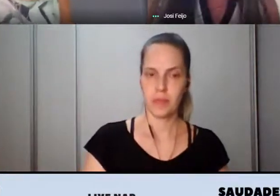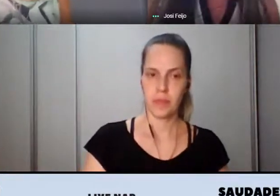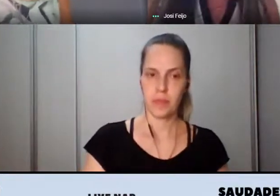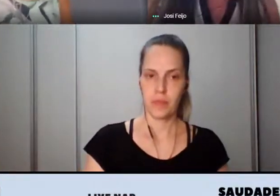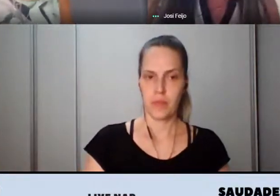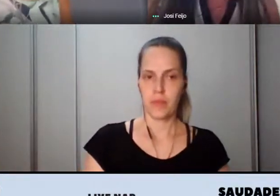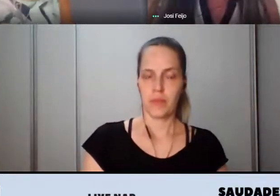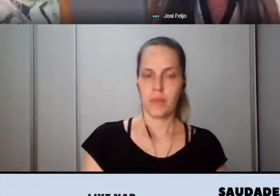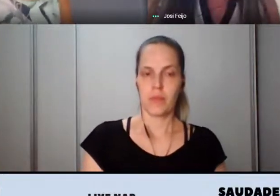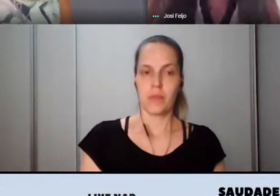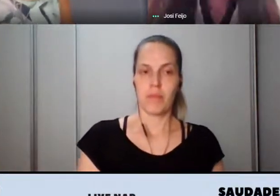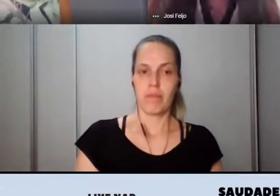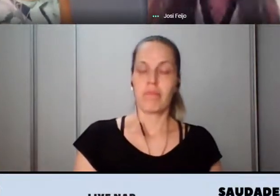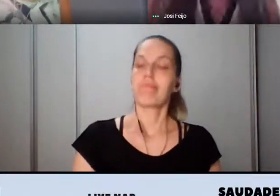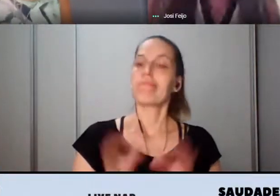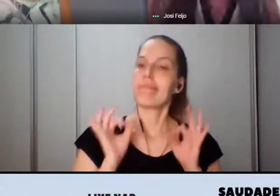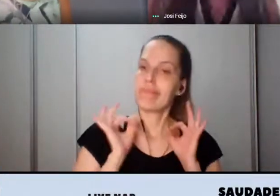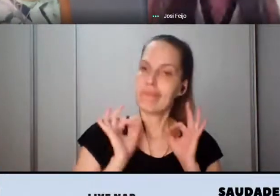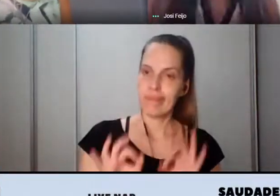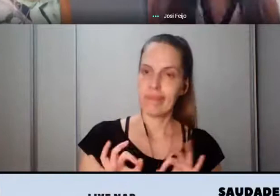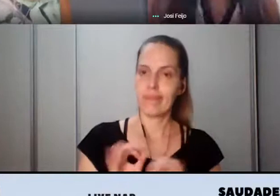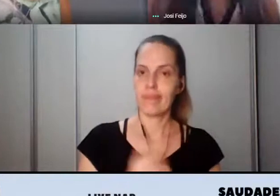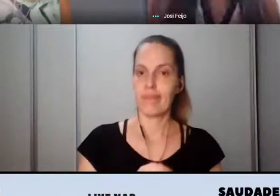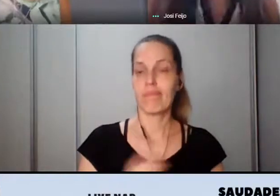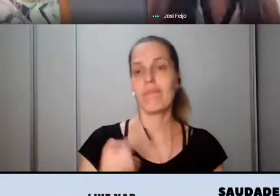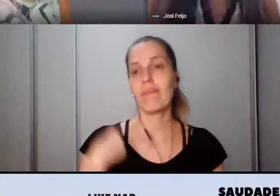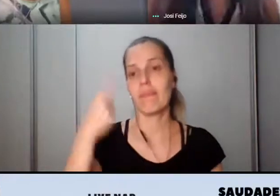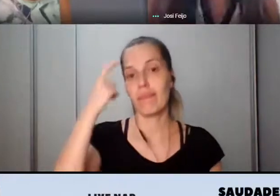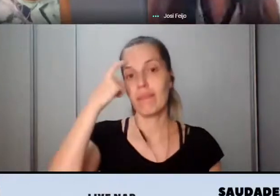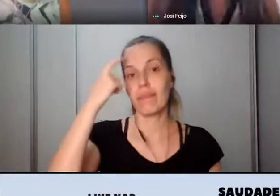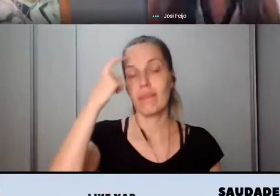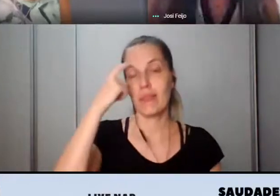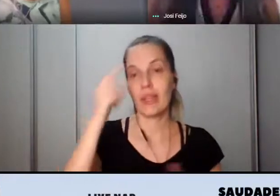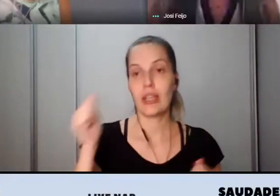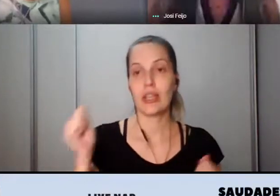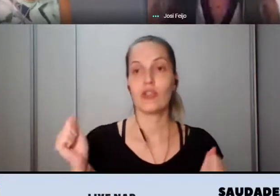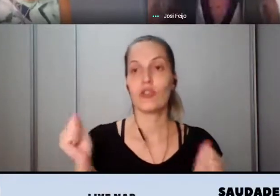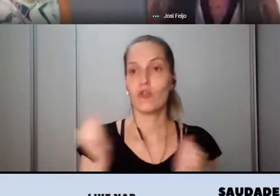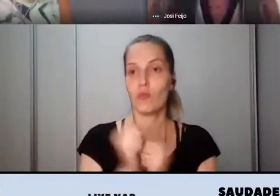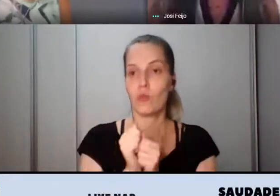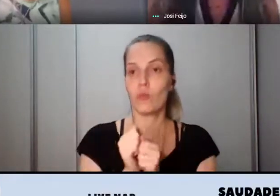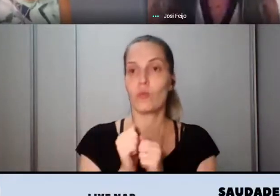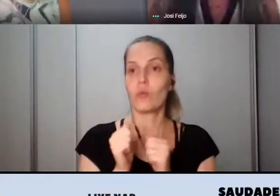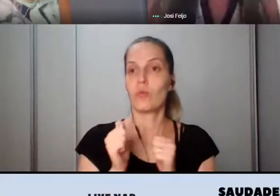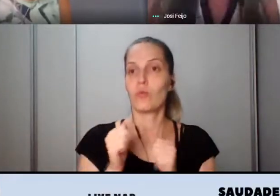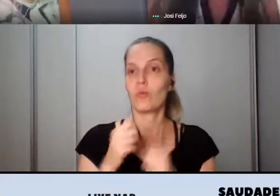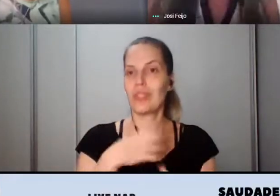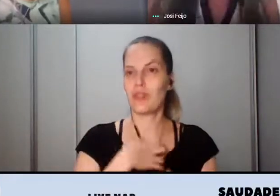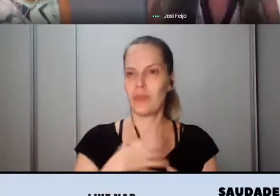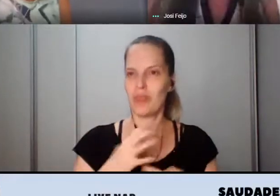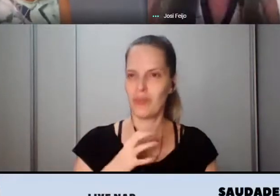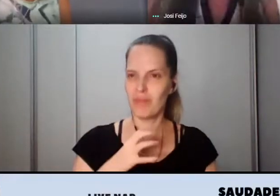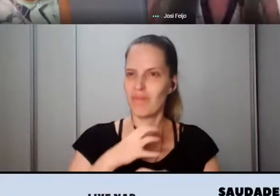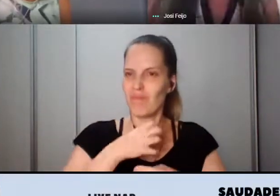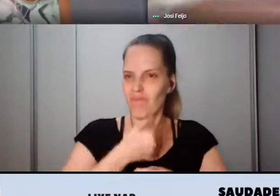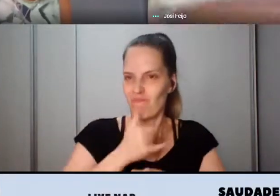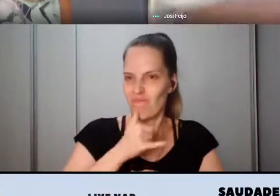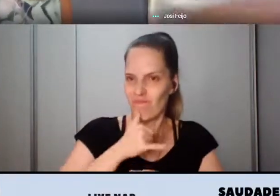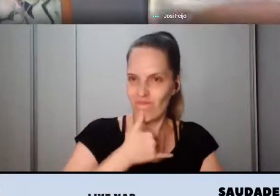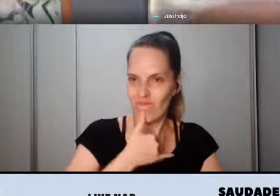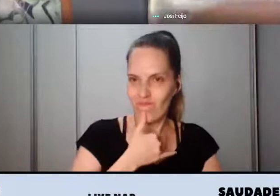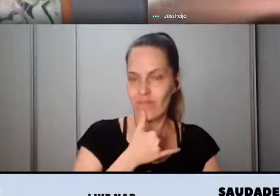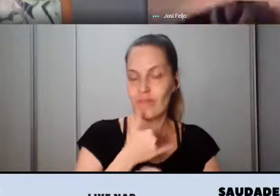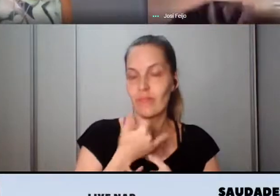Sem dúvida, sem dúvida. E eu fiquei pensando, né, que junto com a frustração, né, que é isso que a gente está trazendo hoje, assim, muitos outros